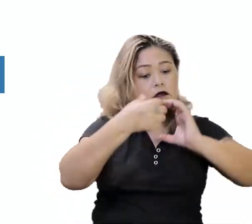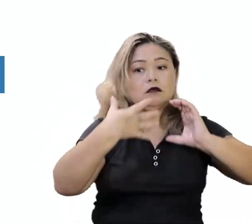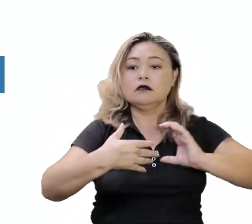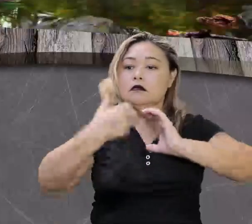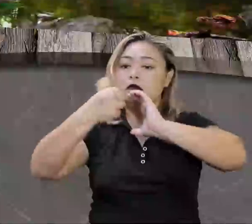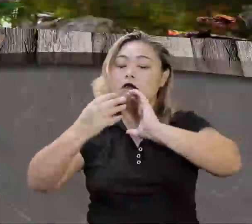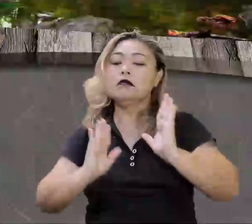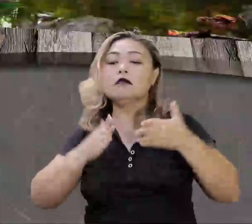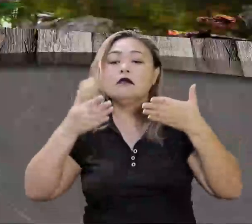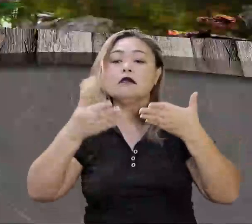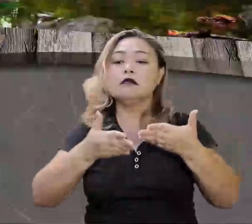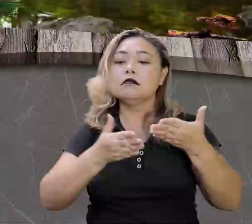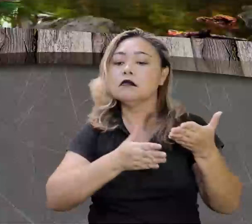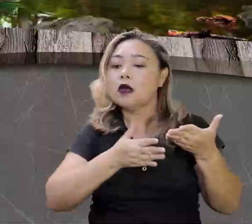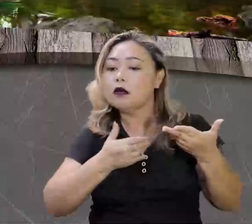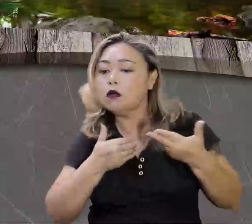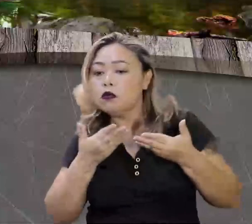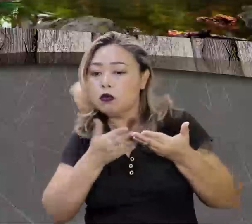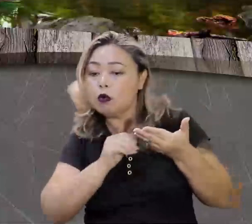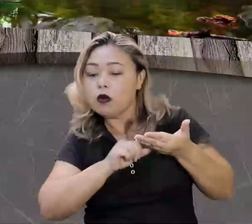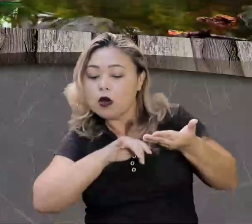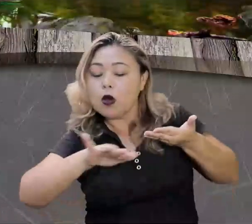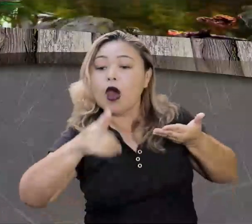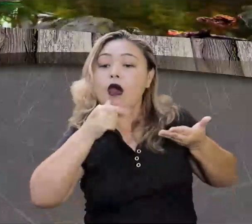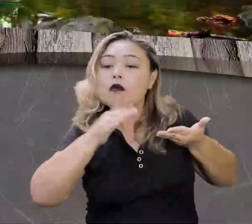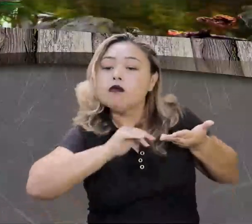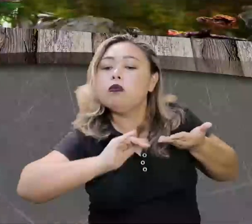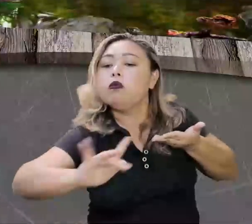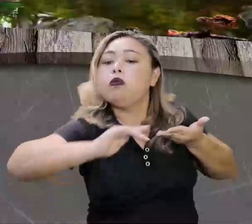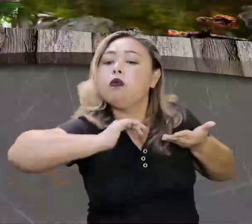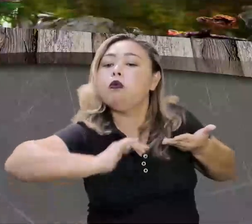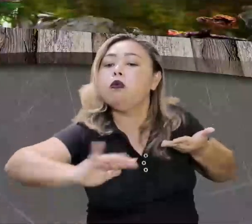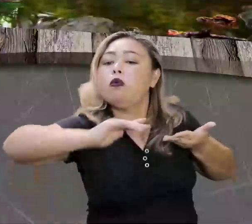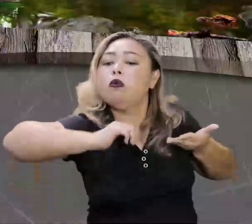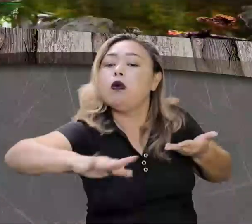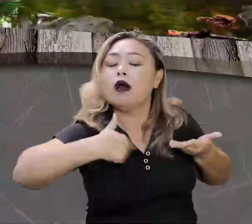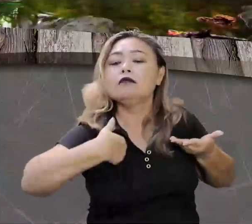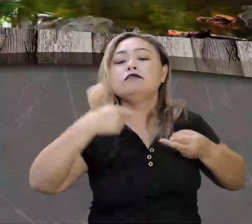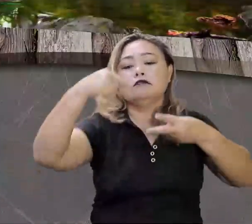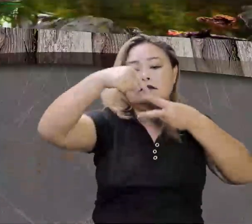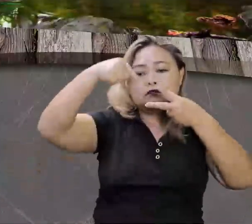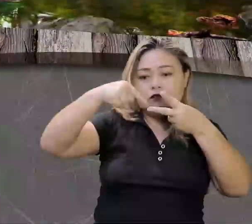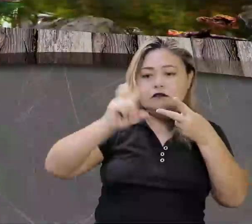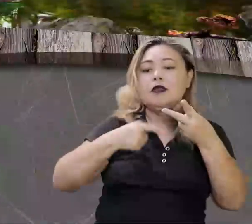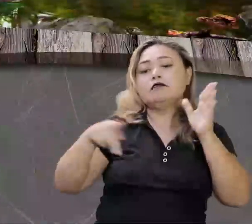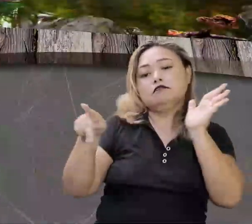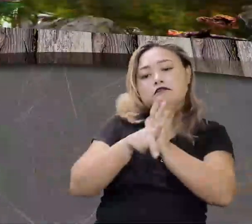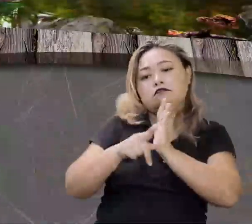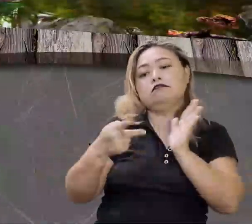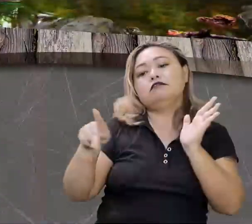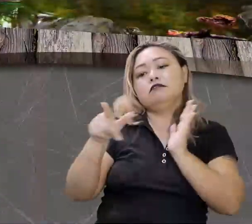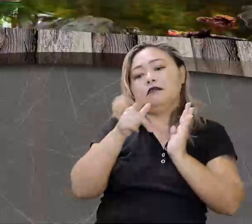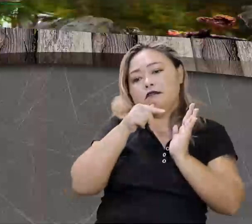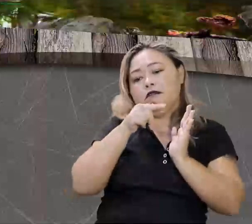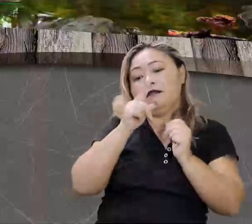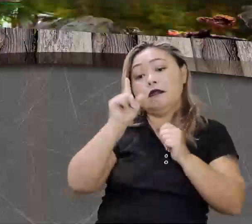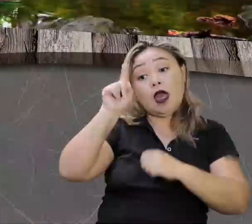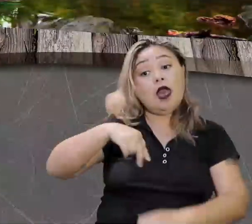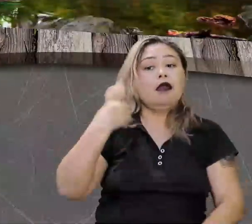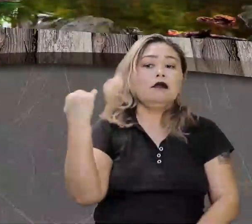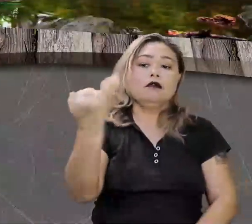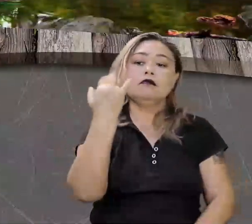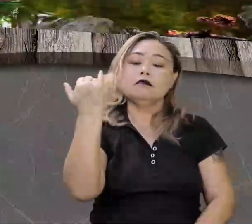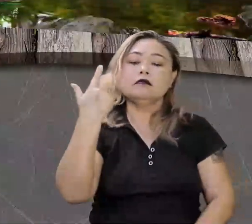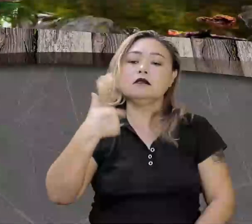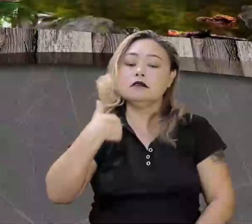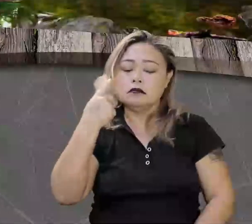características relacionadas ao fluxo ou à corrente de água nesses dois componentes hídricos que são importantes para